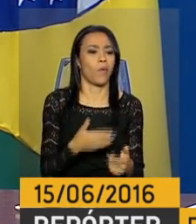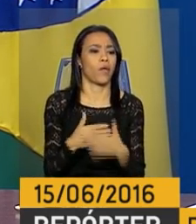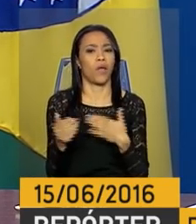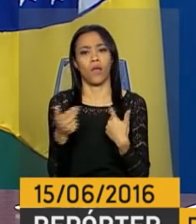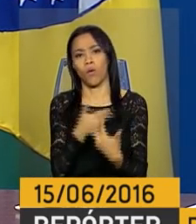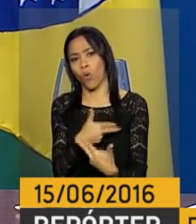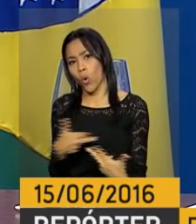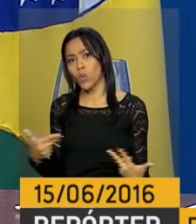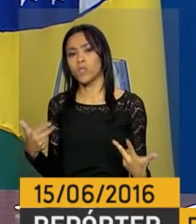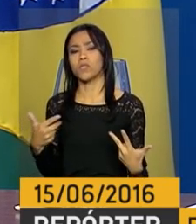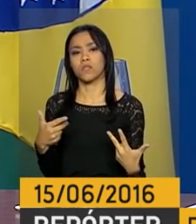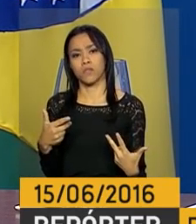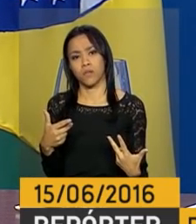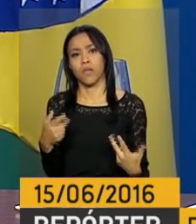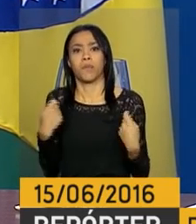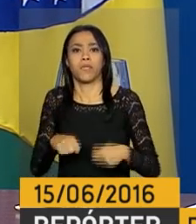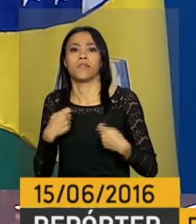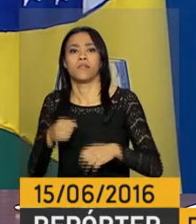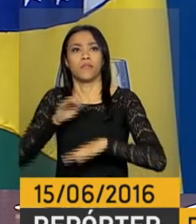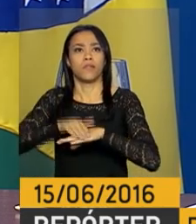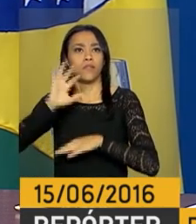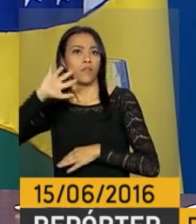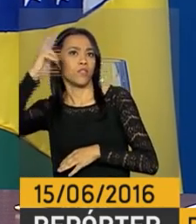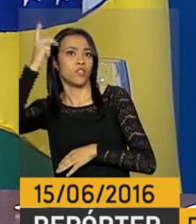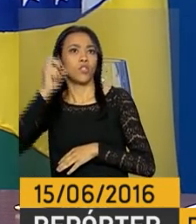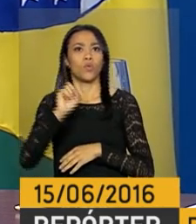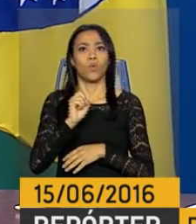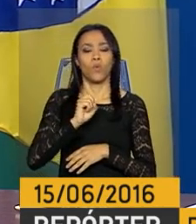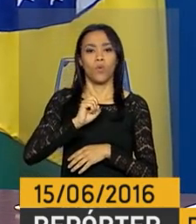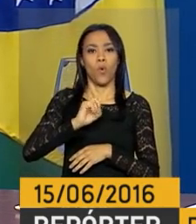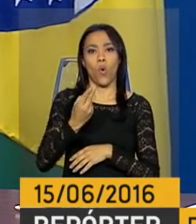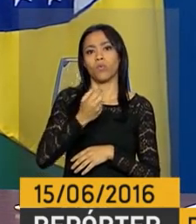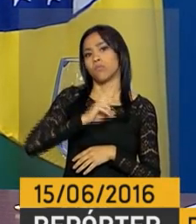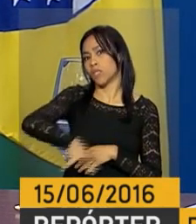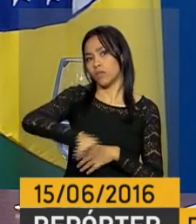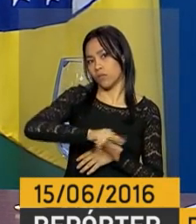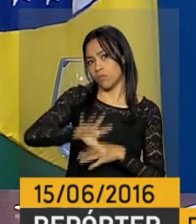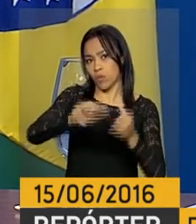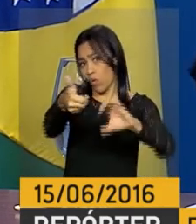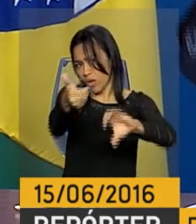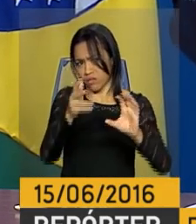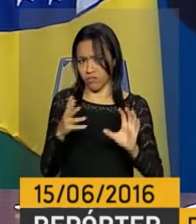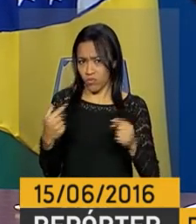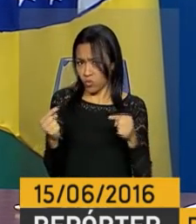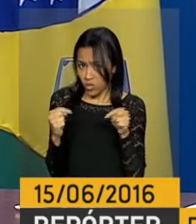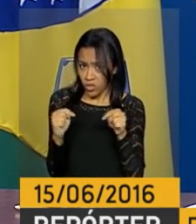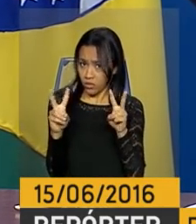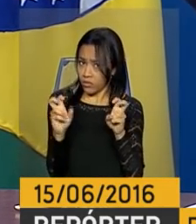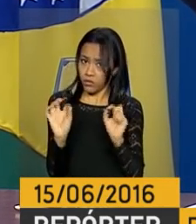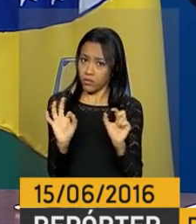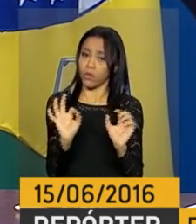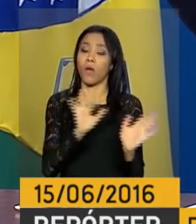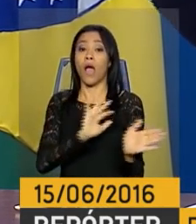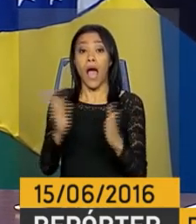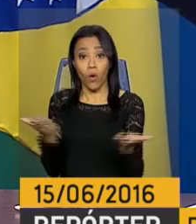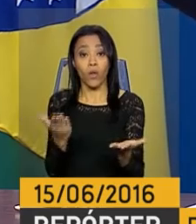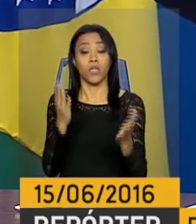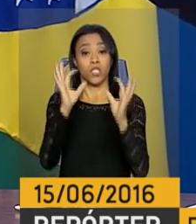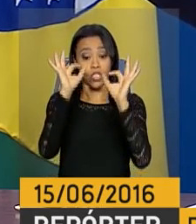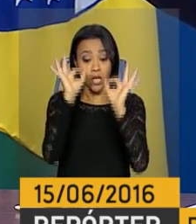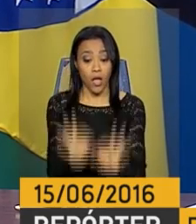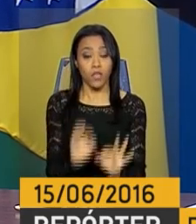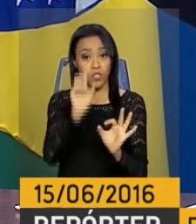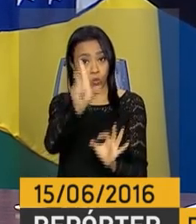que deve ou não deve ser decidida pelo pelo pelo Congresso. Agora, de novo, estabelecido o